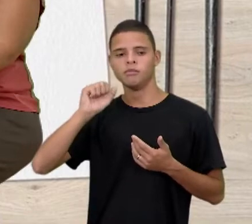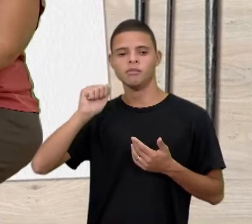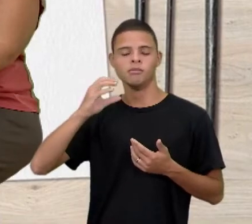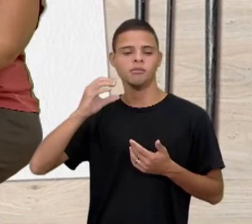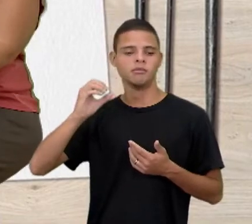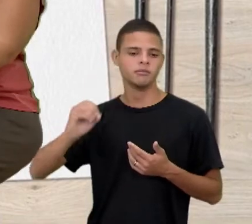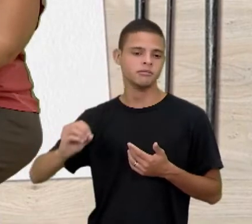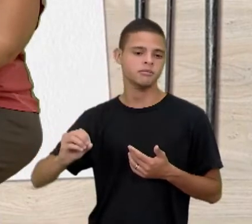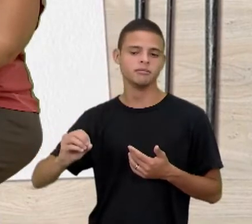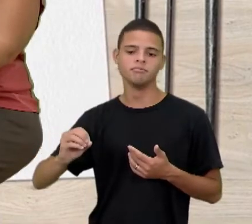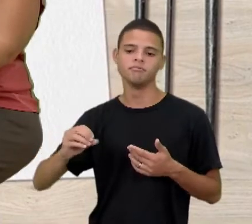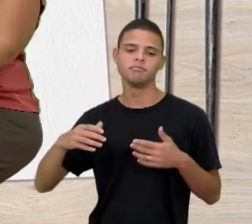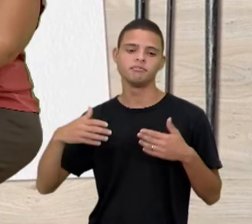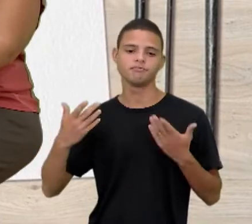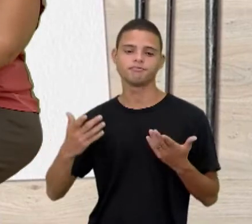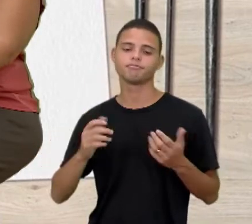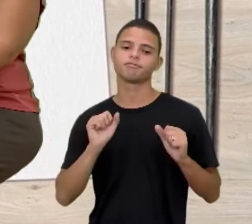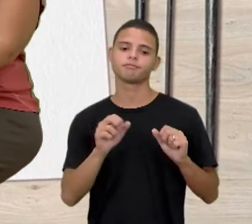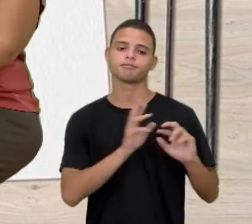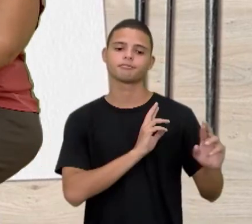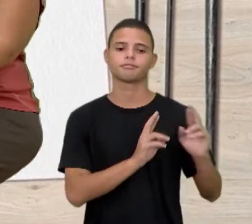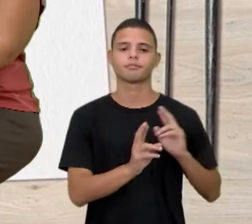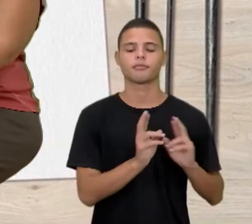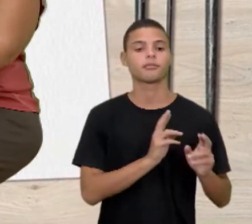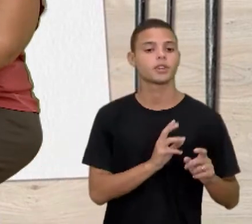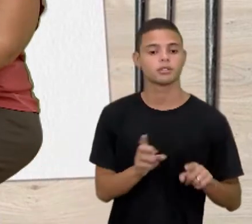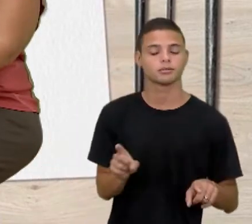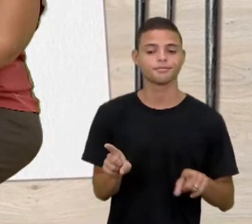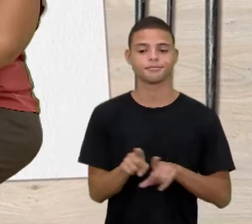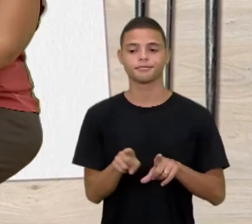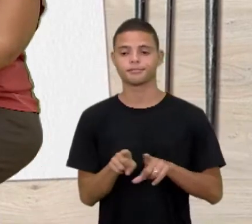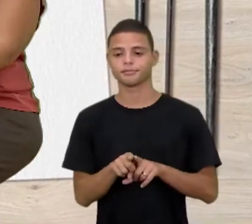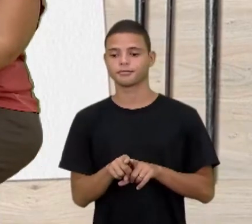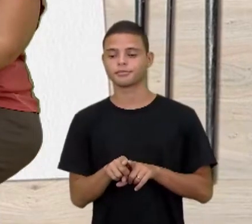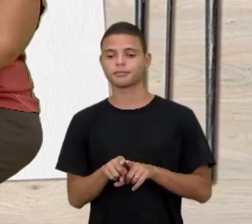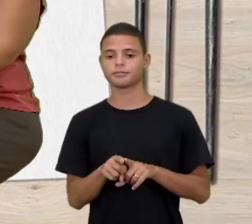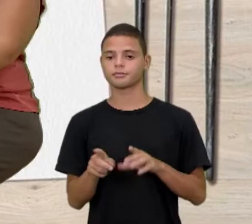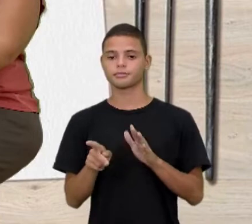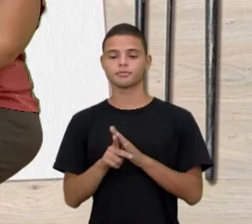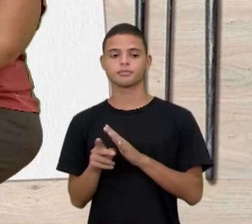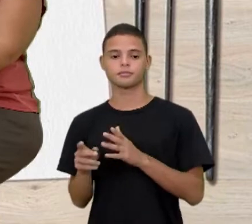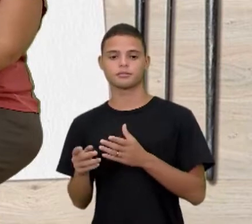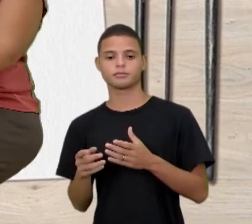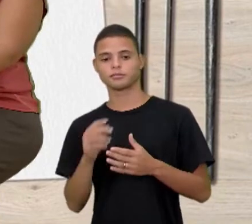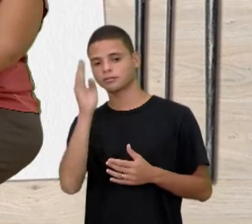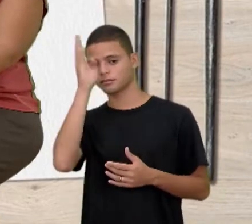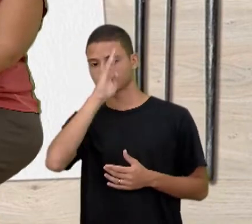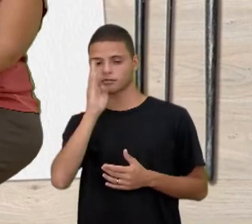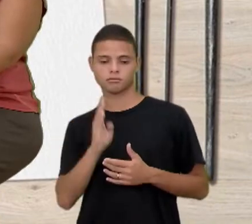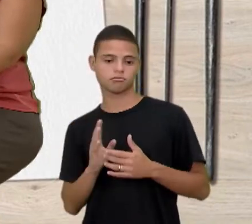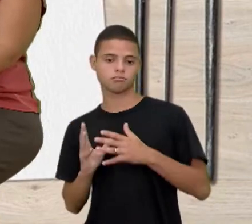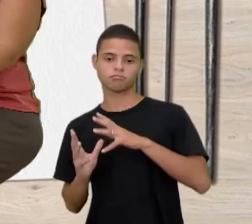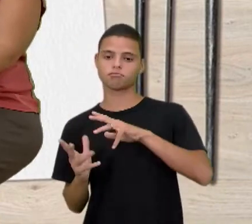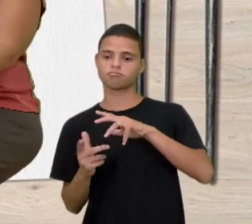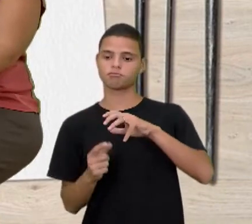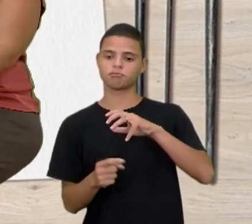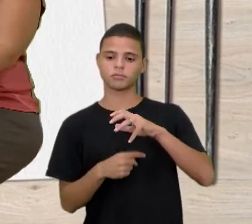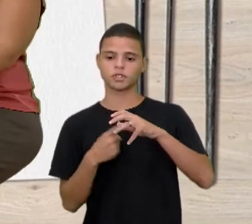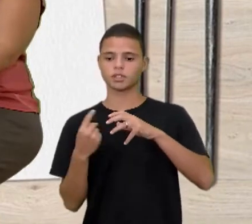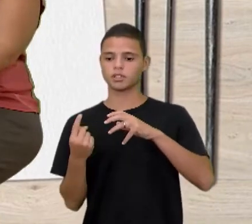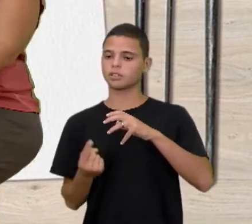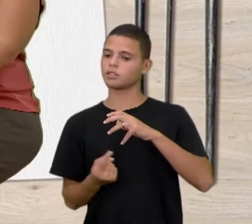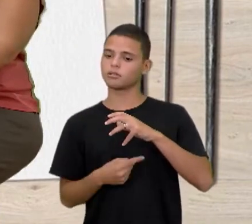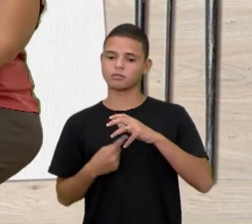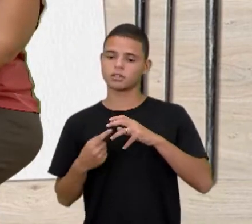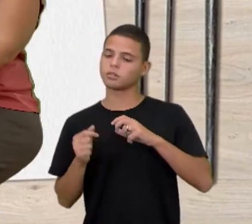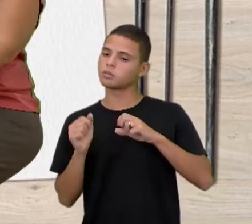enfim. Ou pode se relacionar também com a questão nacional ou mundial. né? Sim. Talvez um meme ele seja pertinente só do nosso